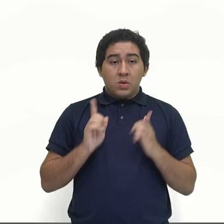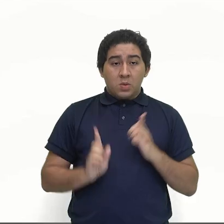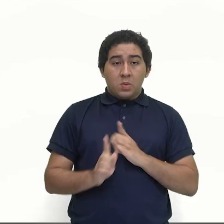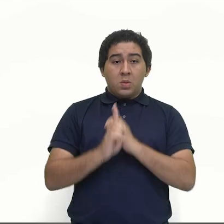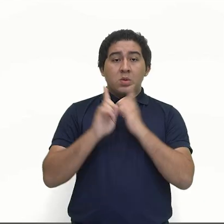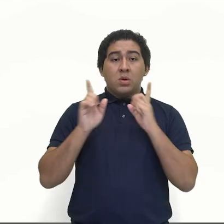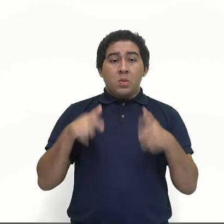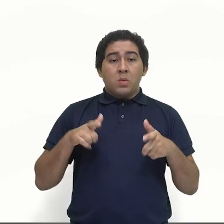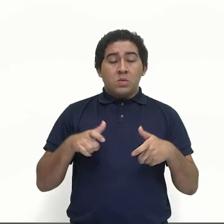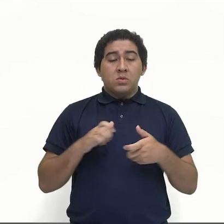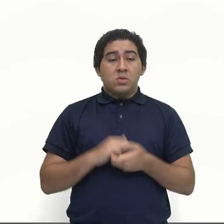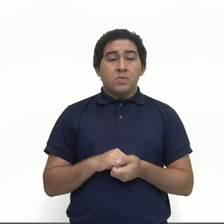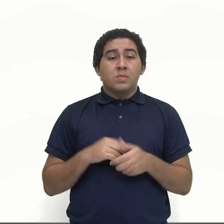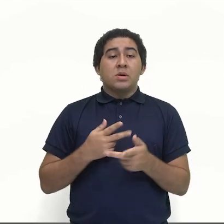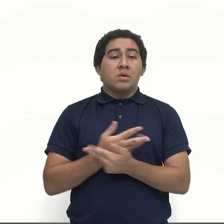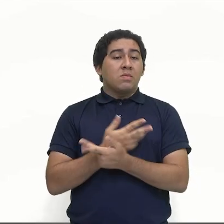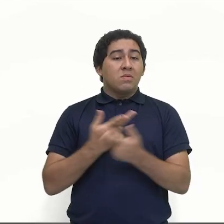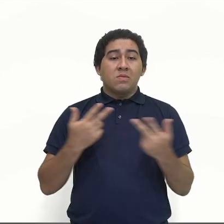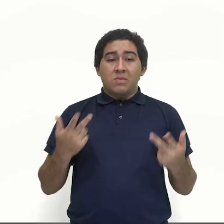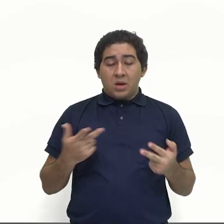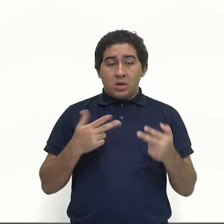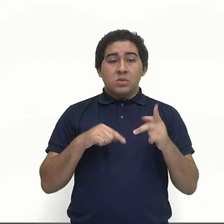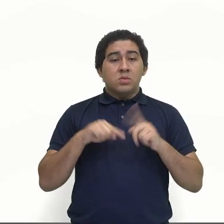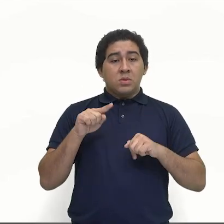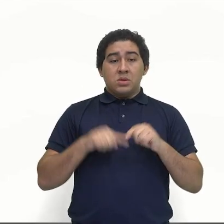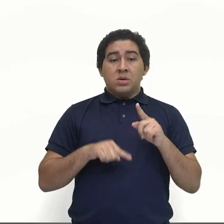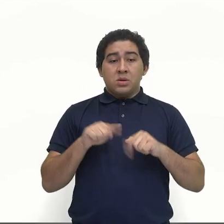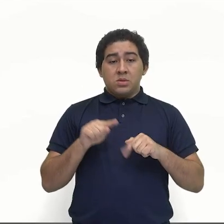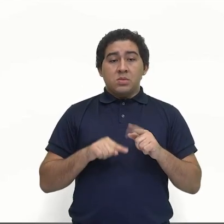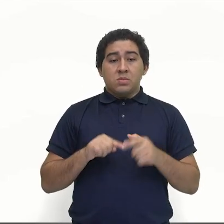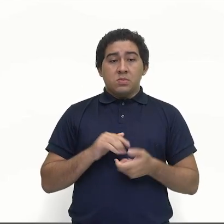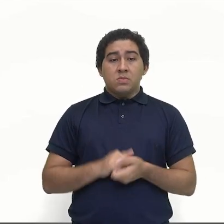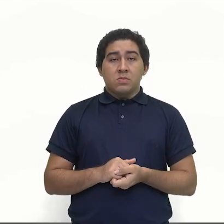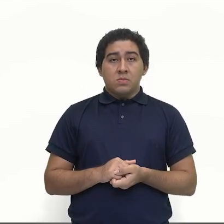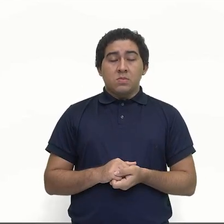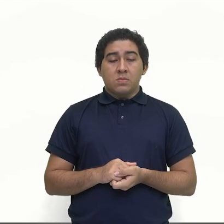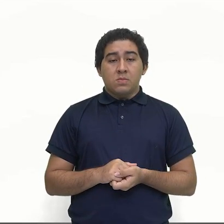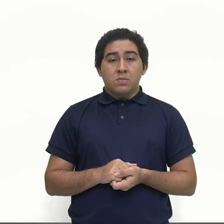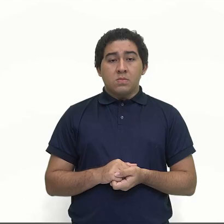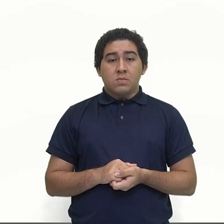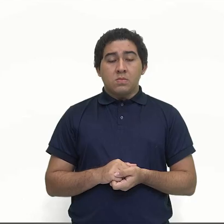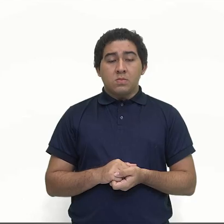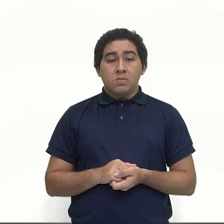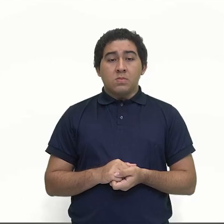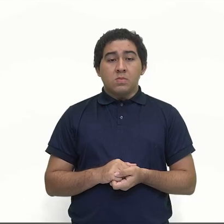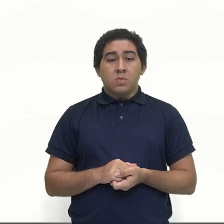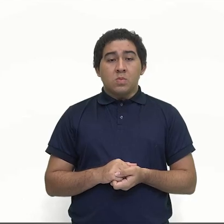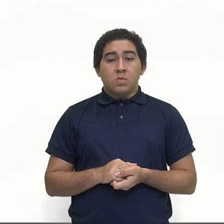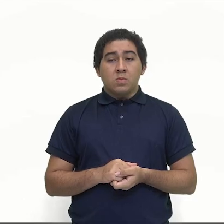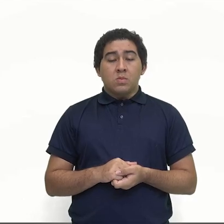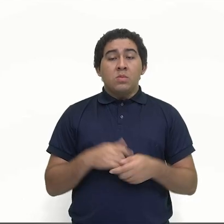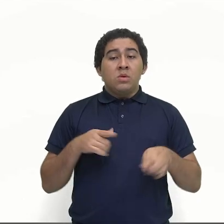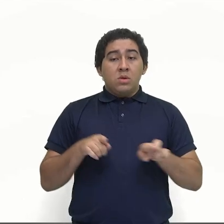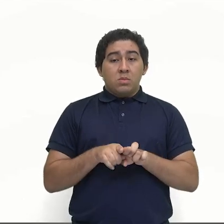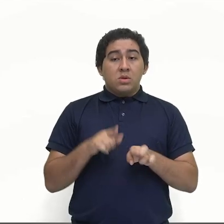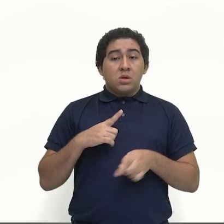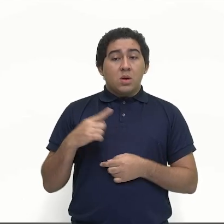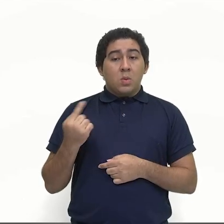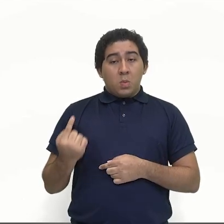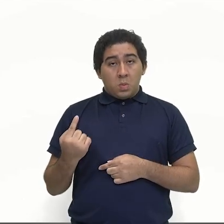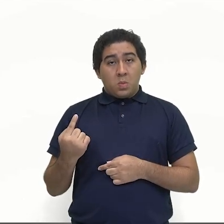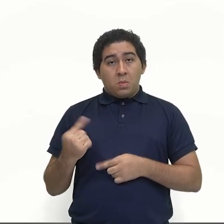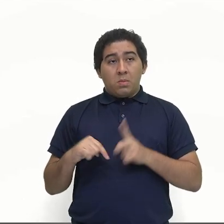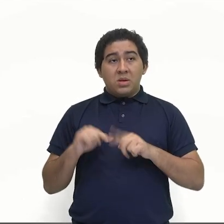esses circuitos elétricos em diversos aparelhos. Um deles, e também, como eu tinha